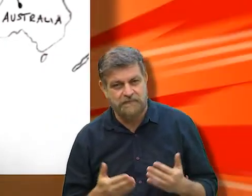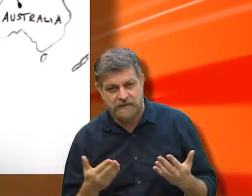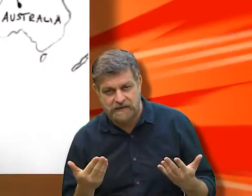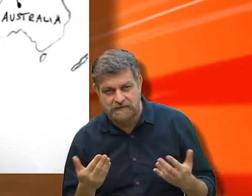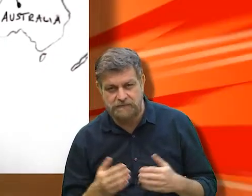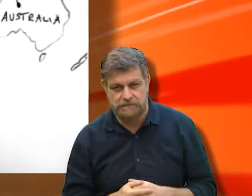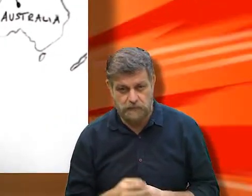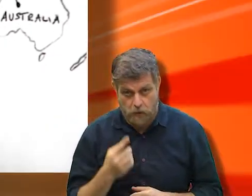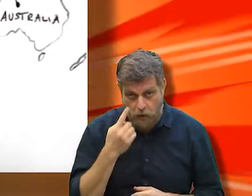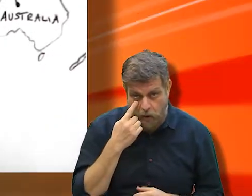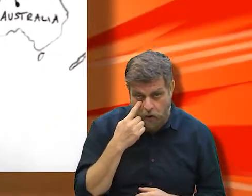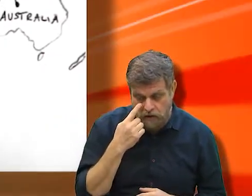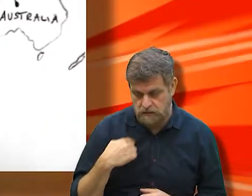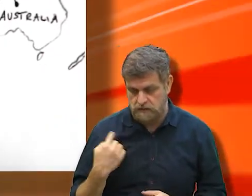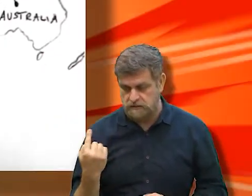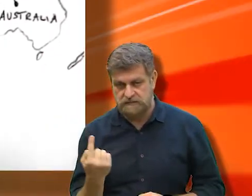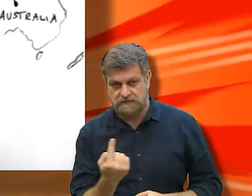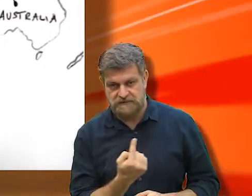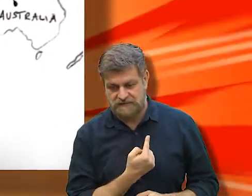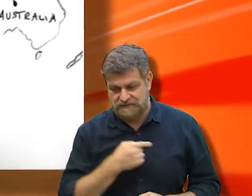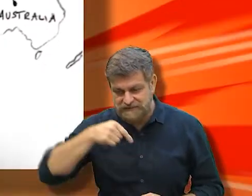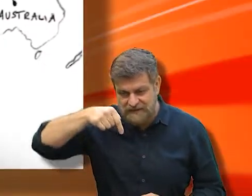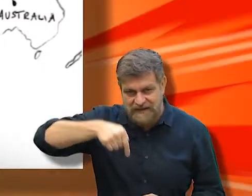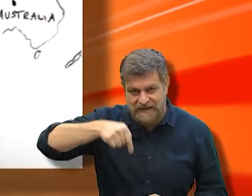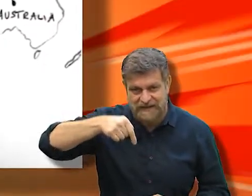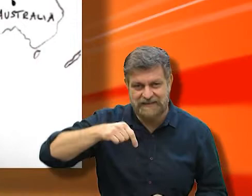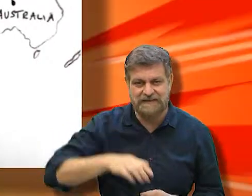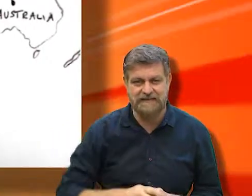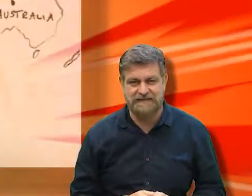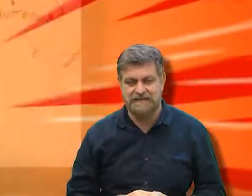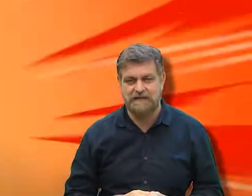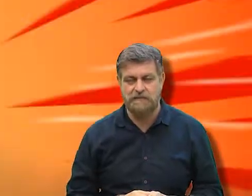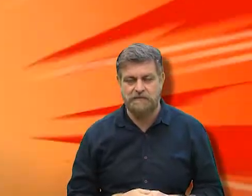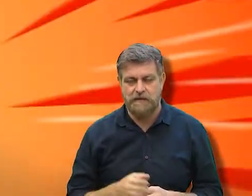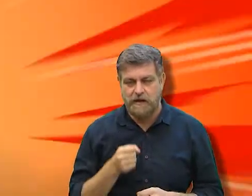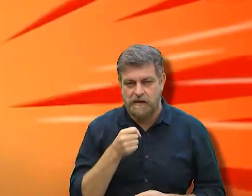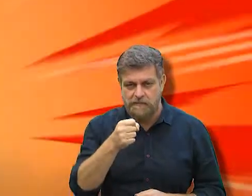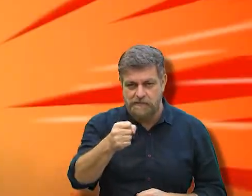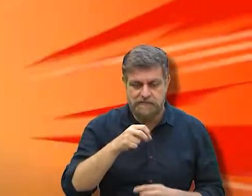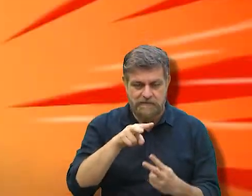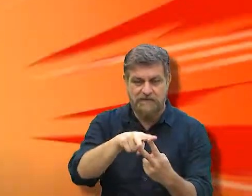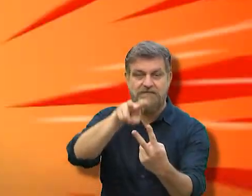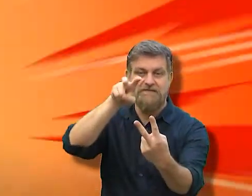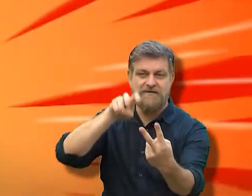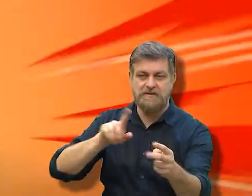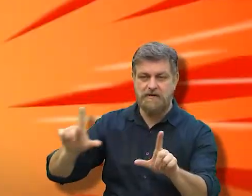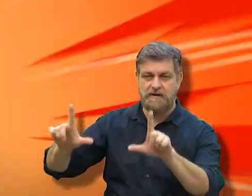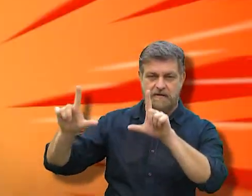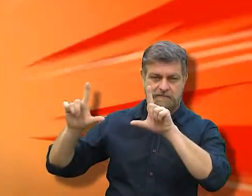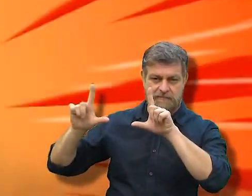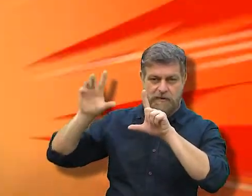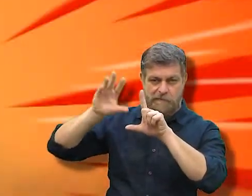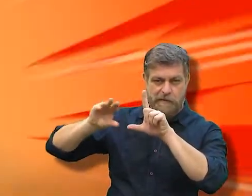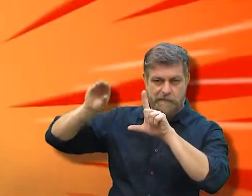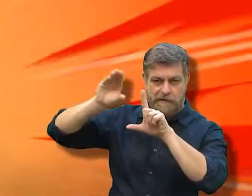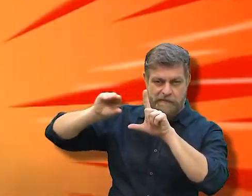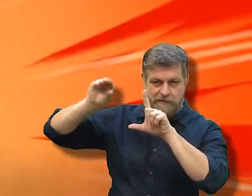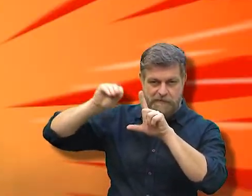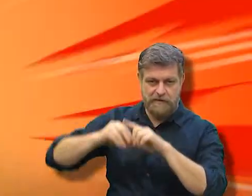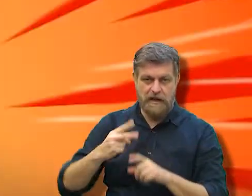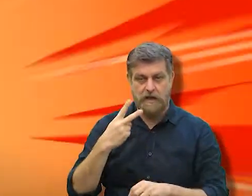demais, assim, eu falo, contribuiu muito, não digo aí em si, mas toda a sequência